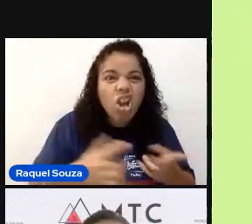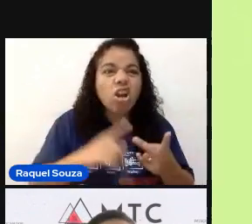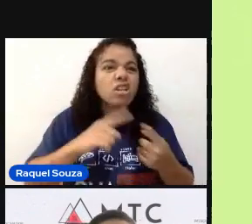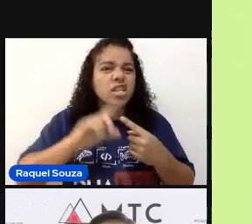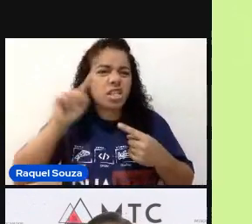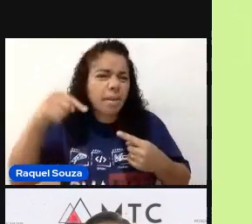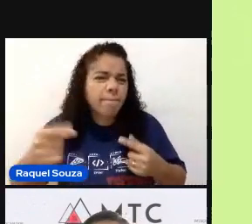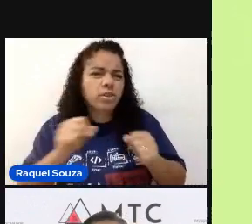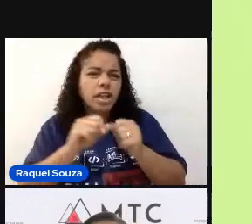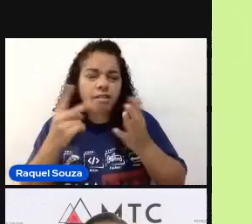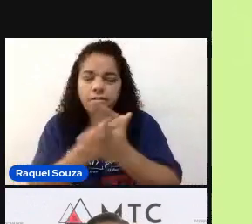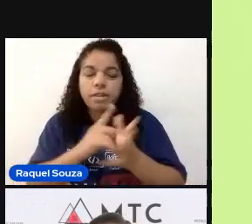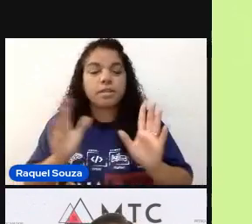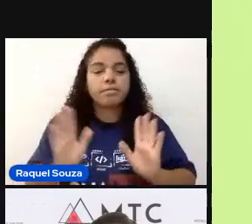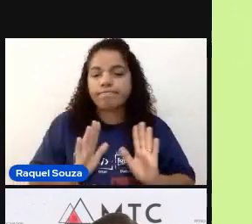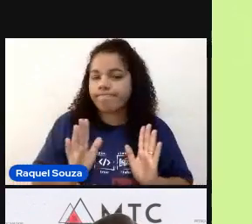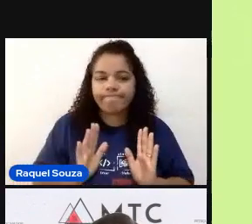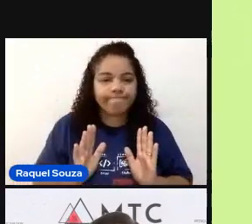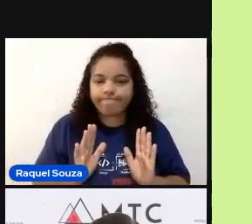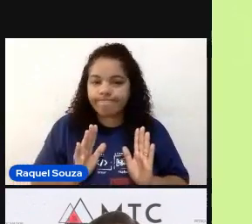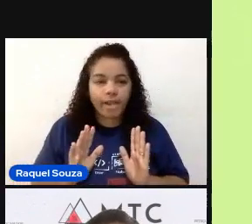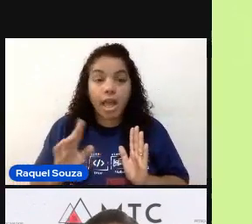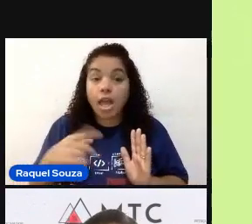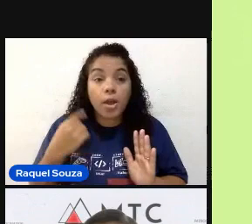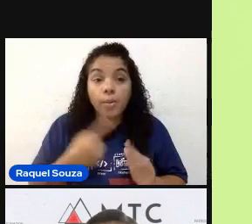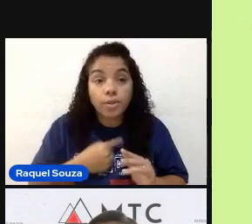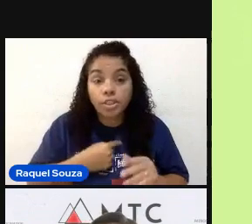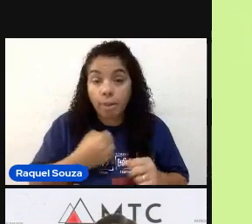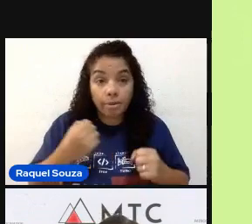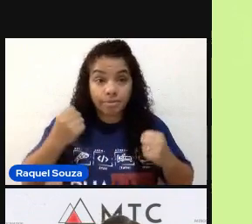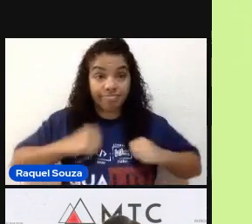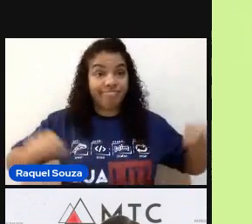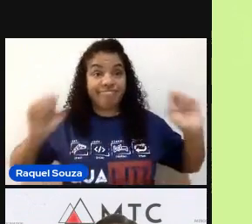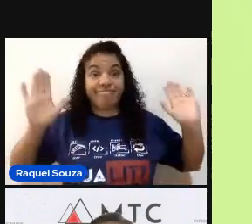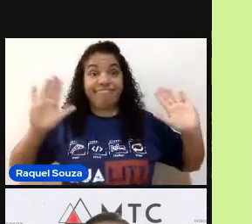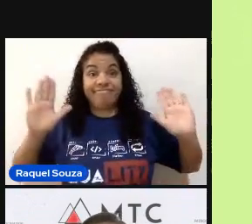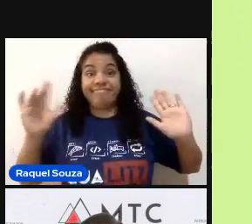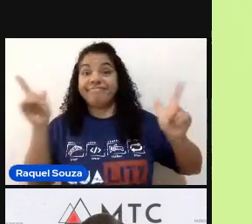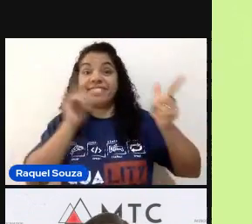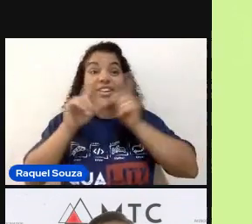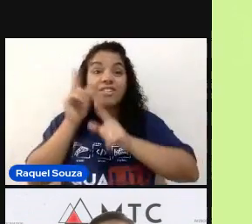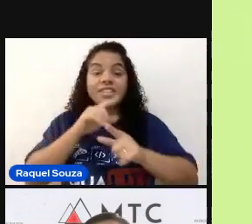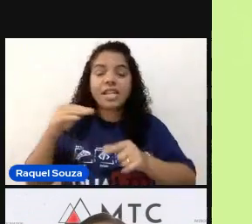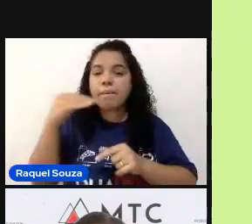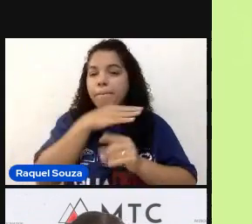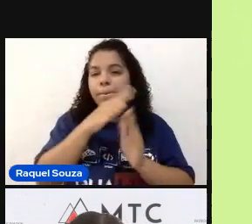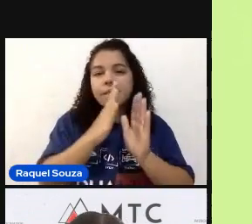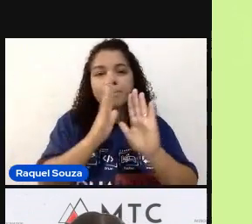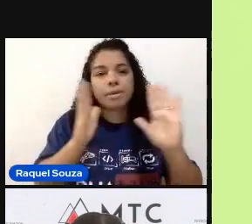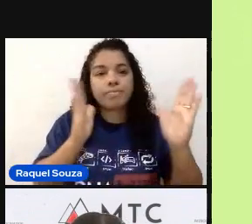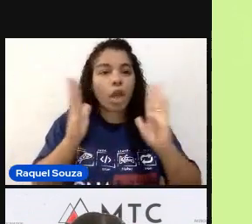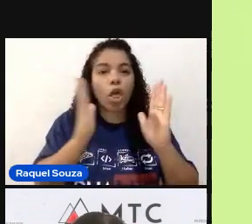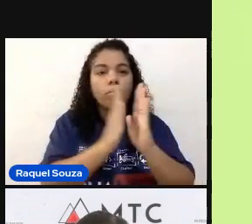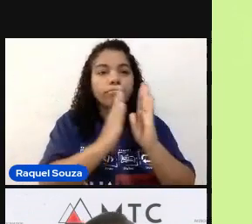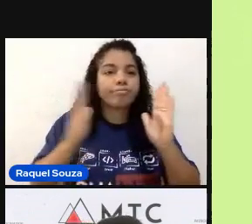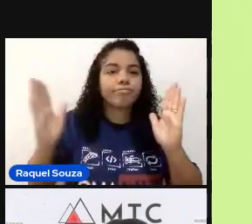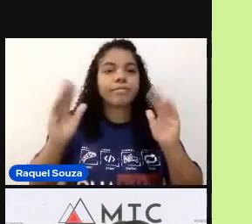que isso aconteça. Não, quando a gente é muito impulsivo, a gente não consegue perceber que a longo prazo algo vai ser